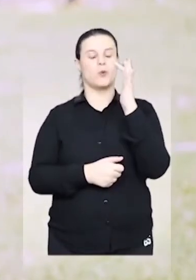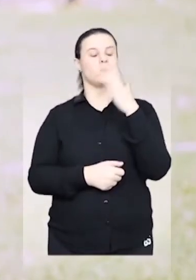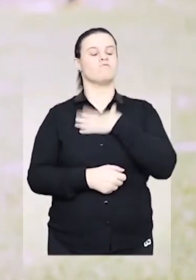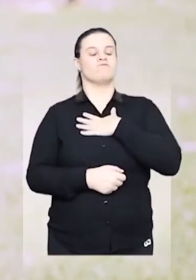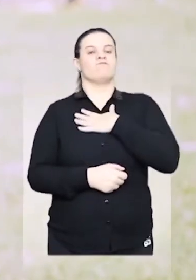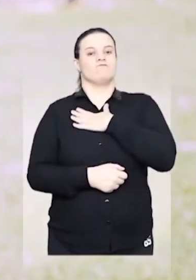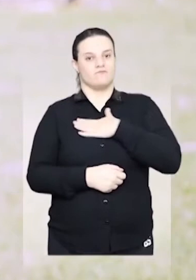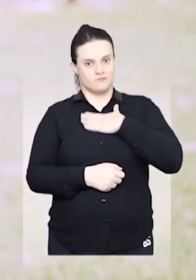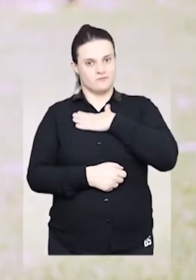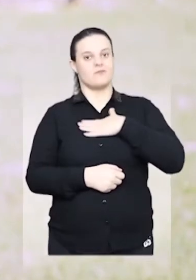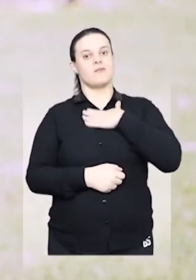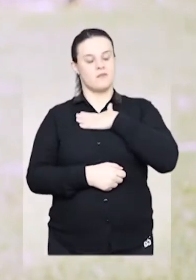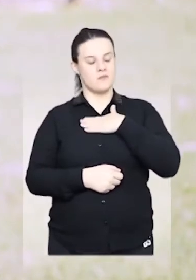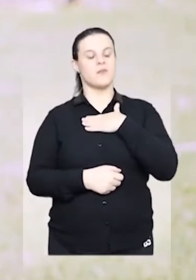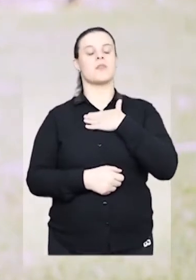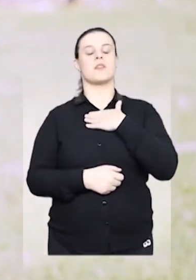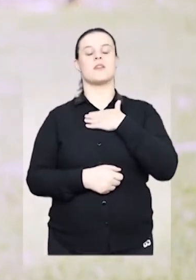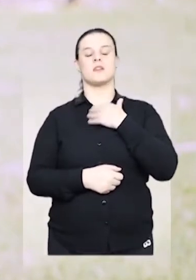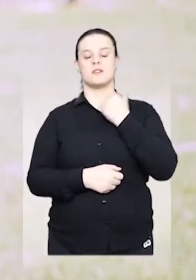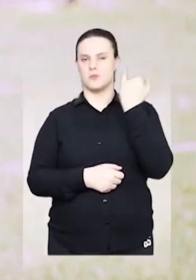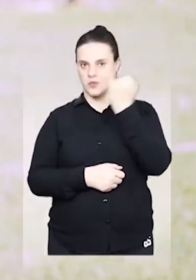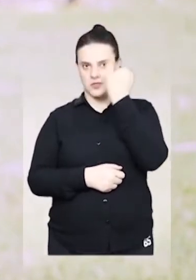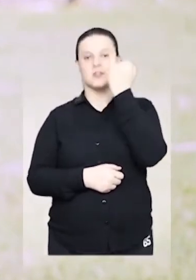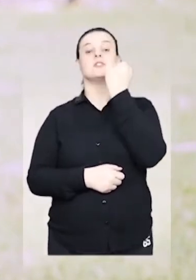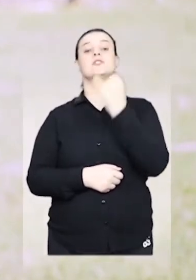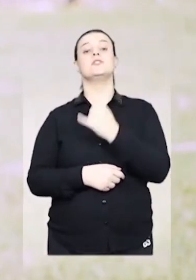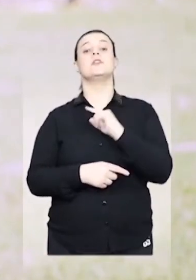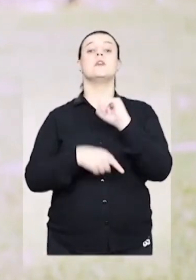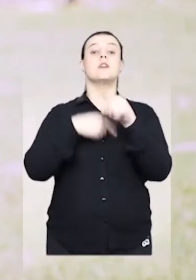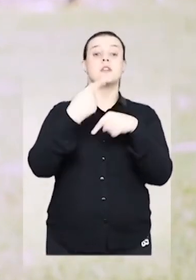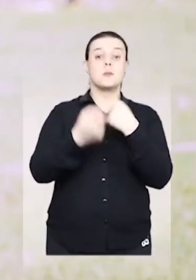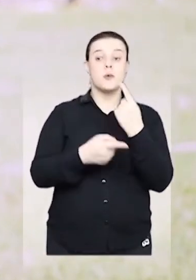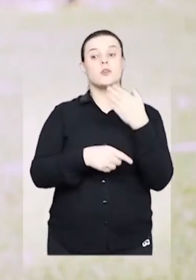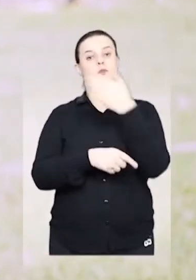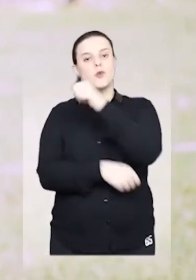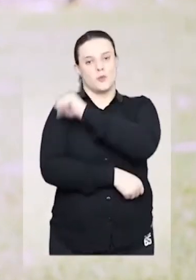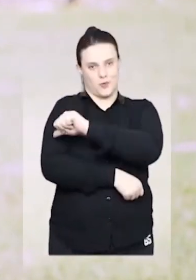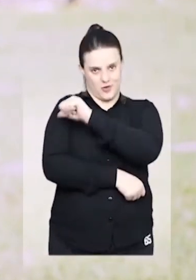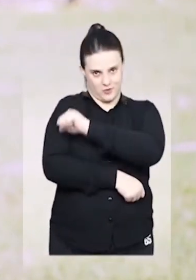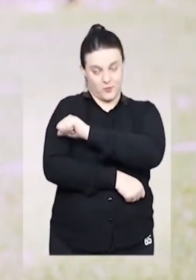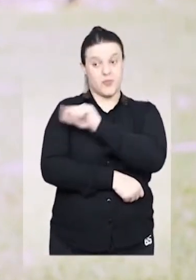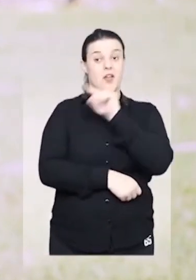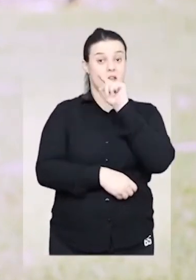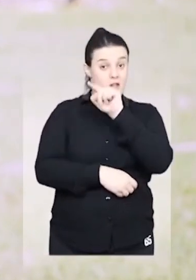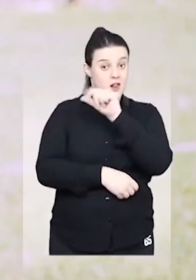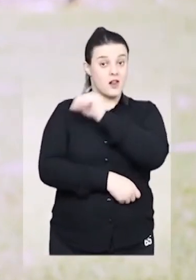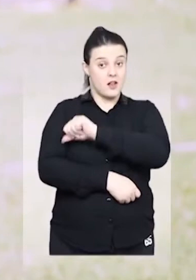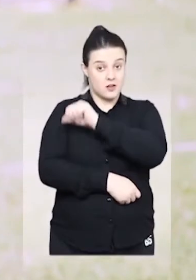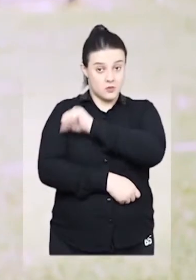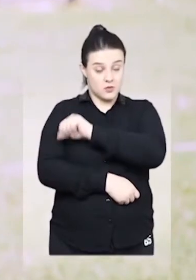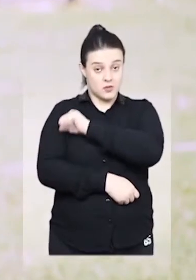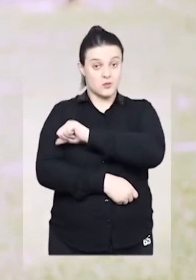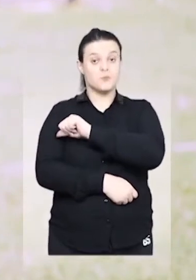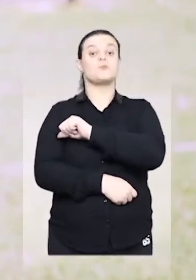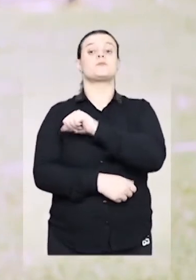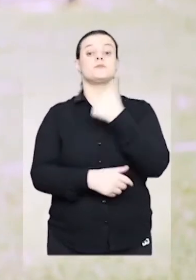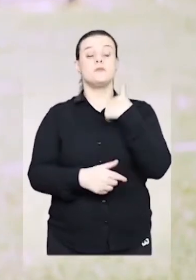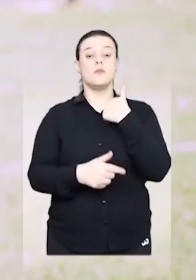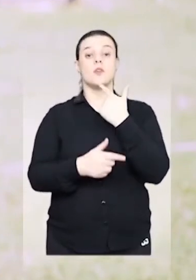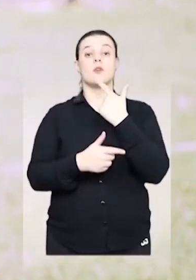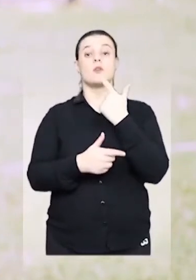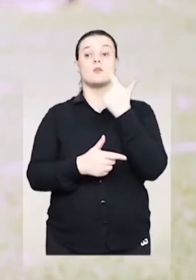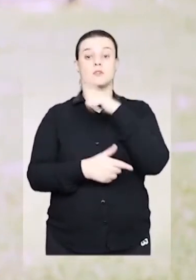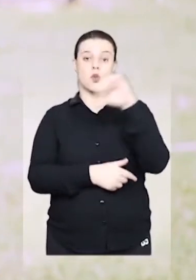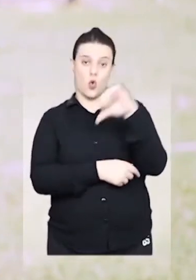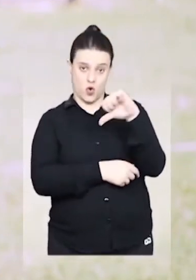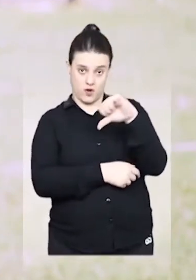bem simbólico para mim, foi bem bacana. E depois a gente foi para o Rio. No Rio, eu cheguei